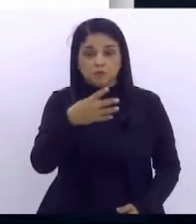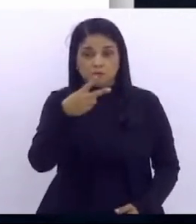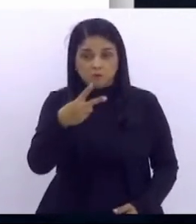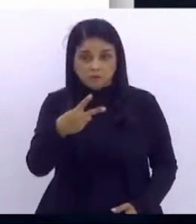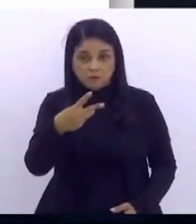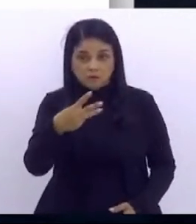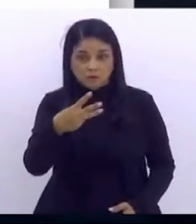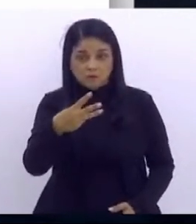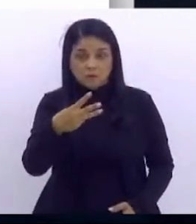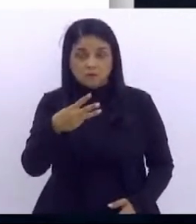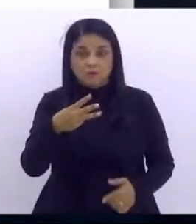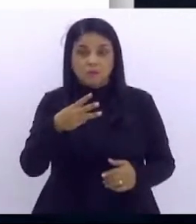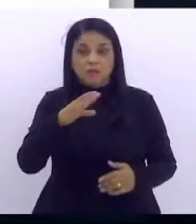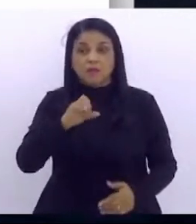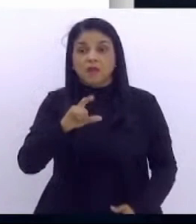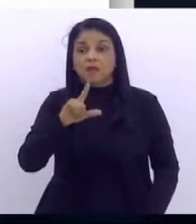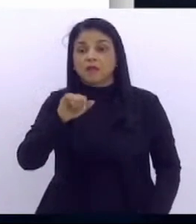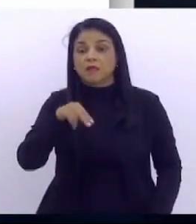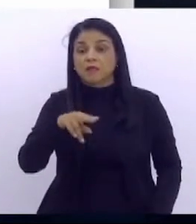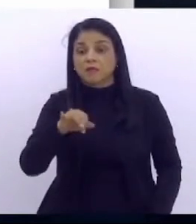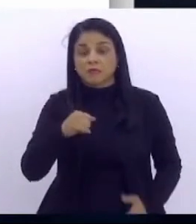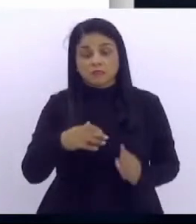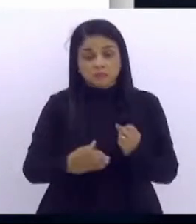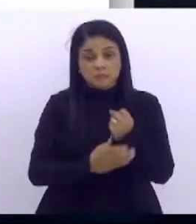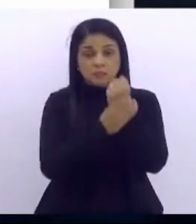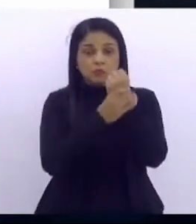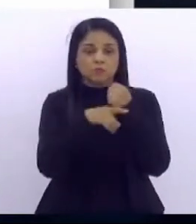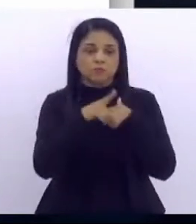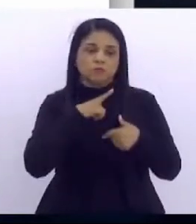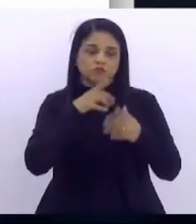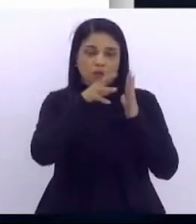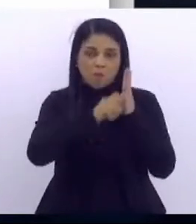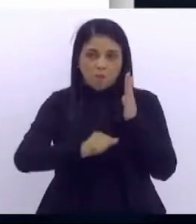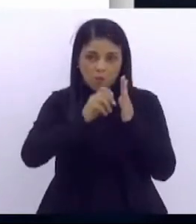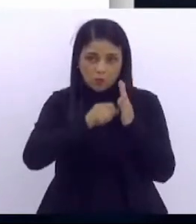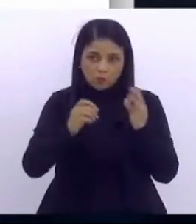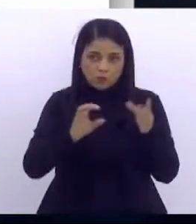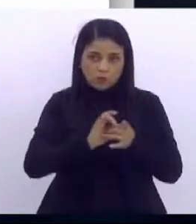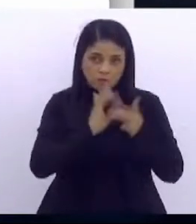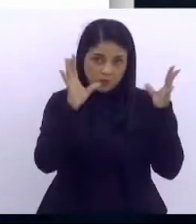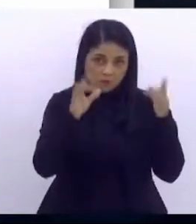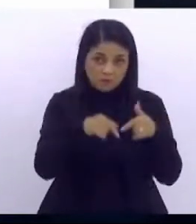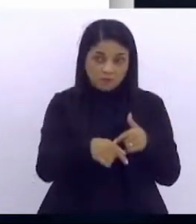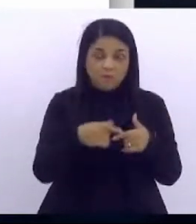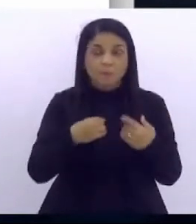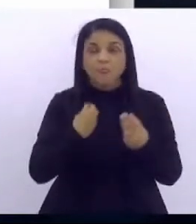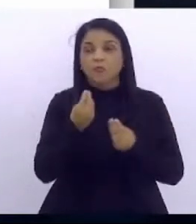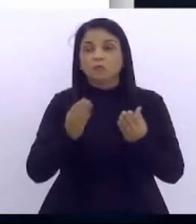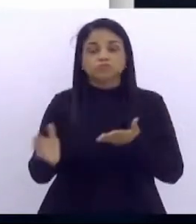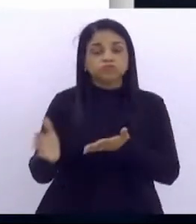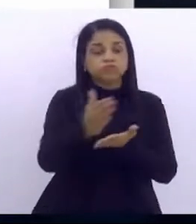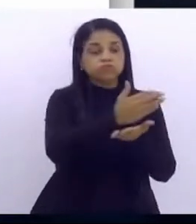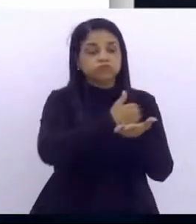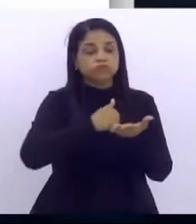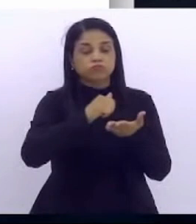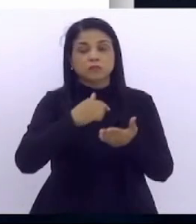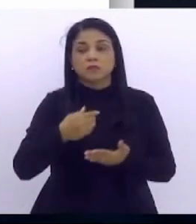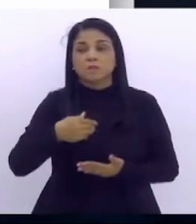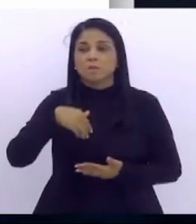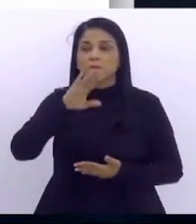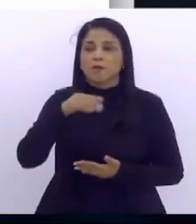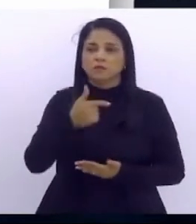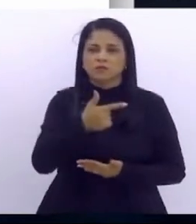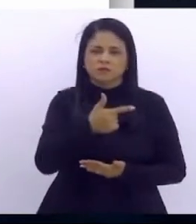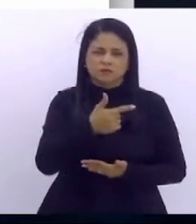né, foi para 32 mil, é óbvio que tinha menos abortos. A própria taxa de fecundidade comprova também que 32 mil é mais do que